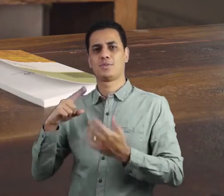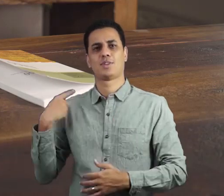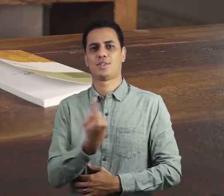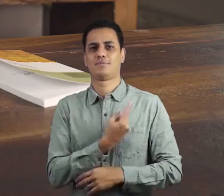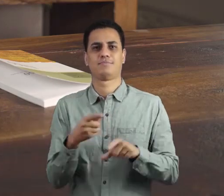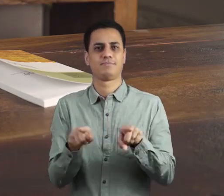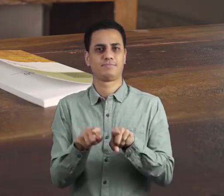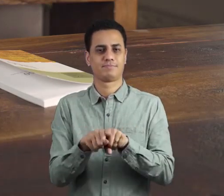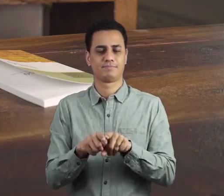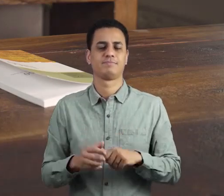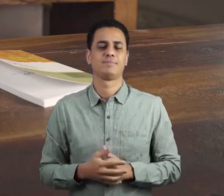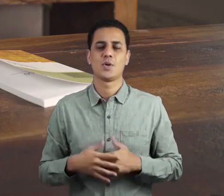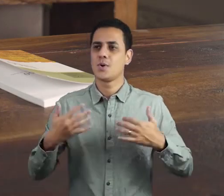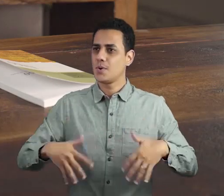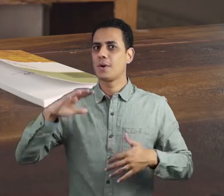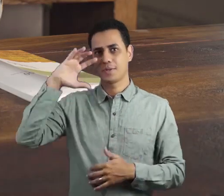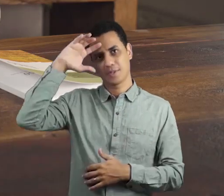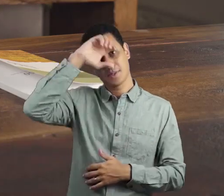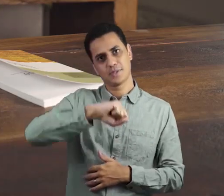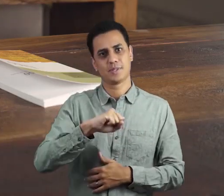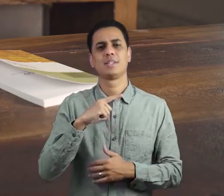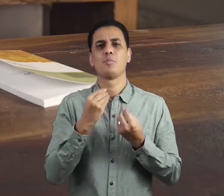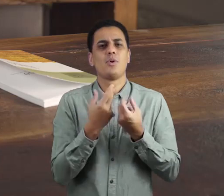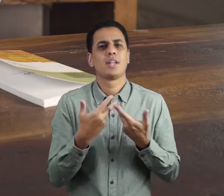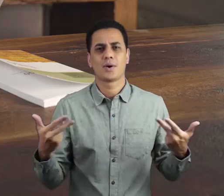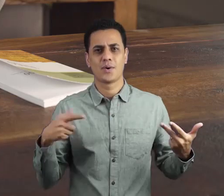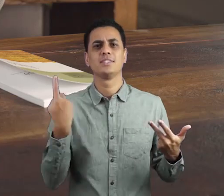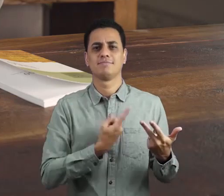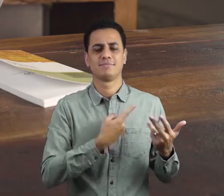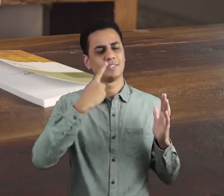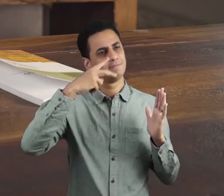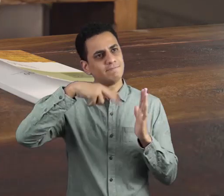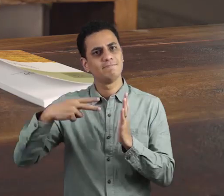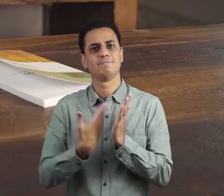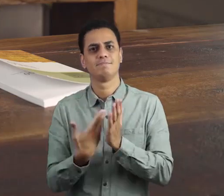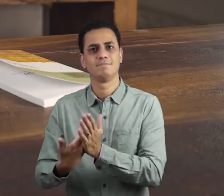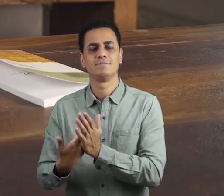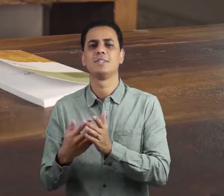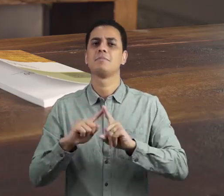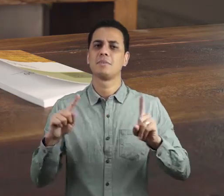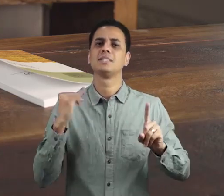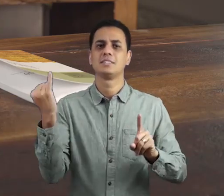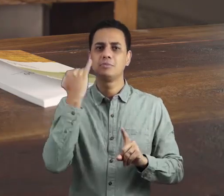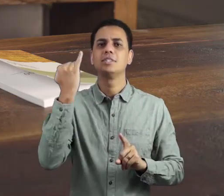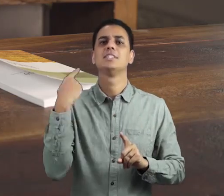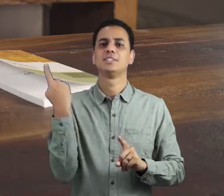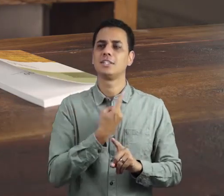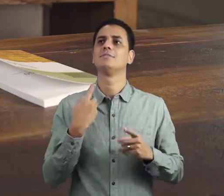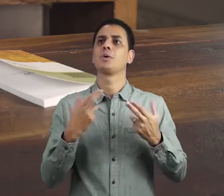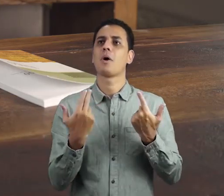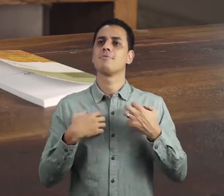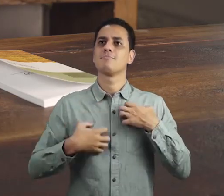realmente a nossa vida e a relação com o dinheiro, com a ganância, e enquanto ricos, a nossa postura com os